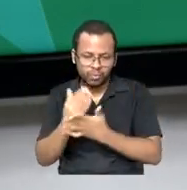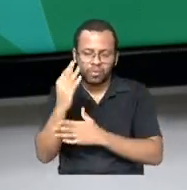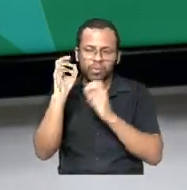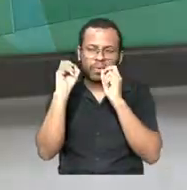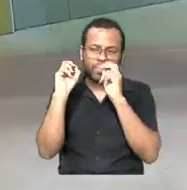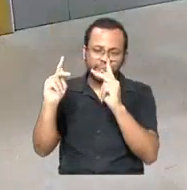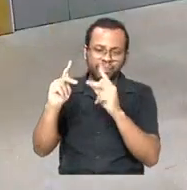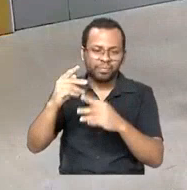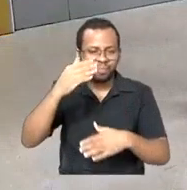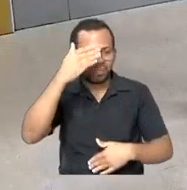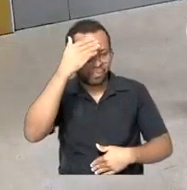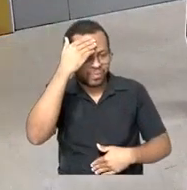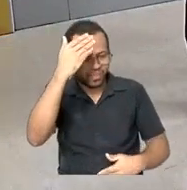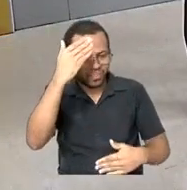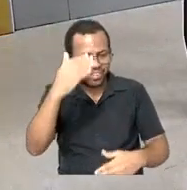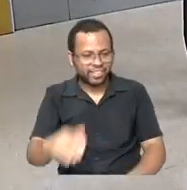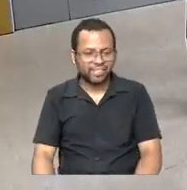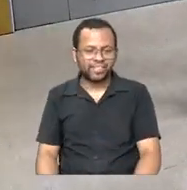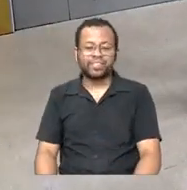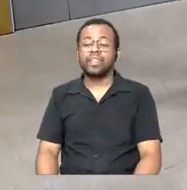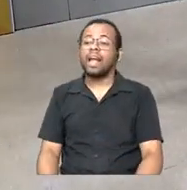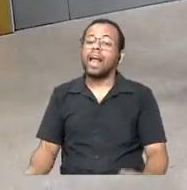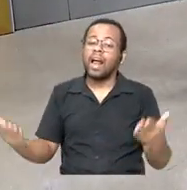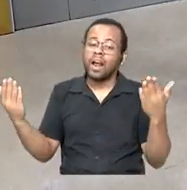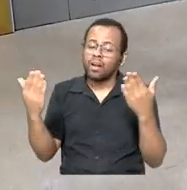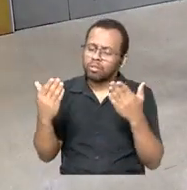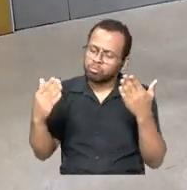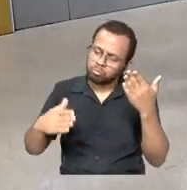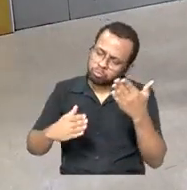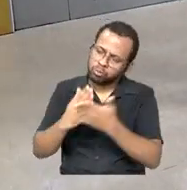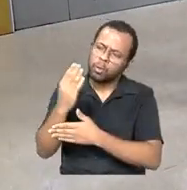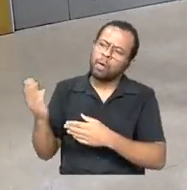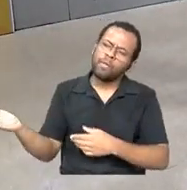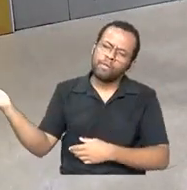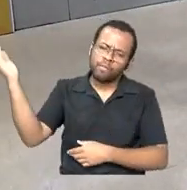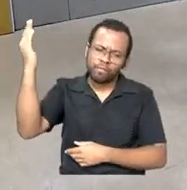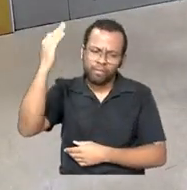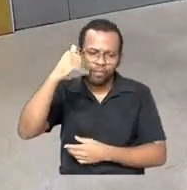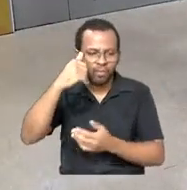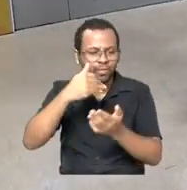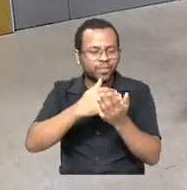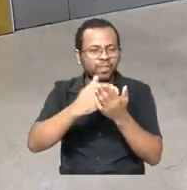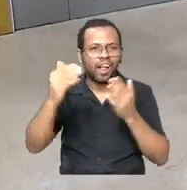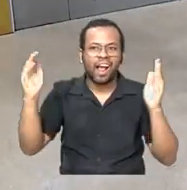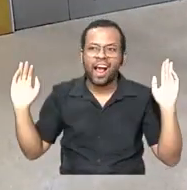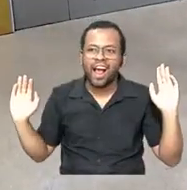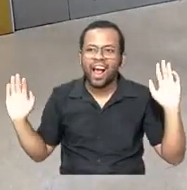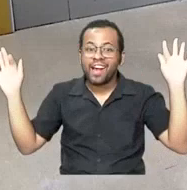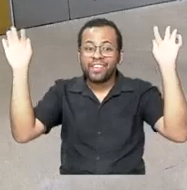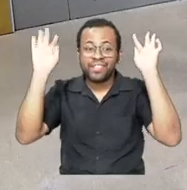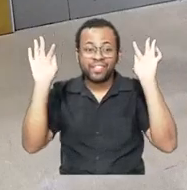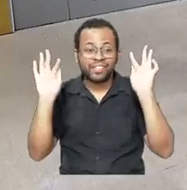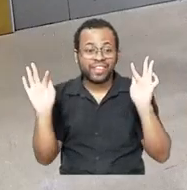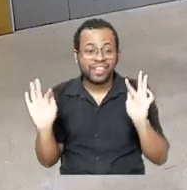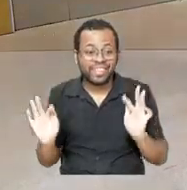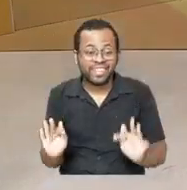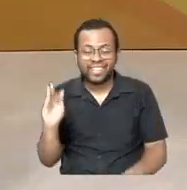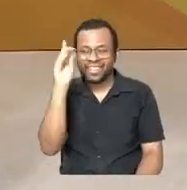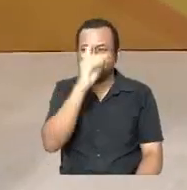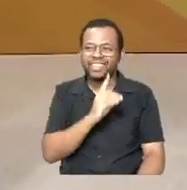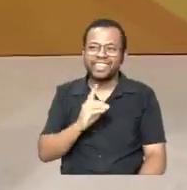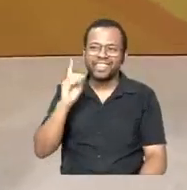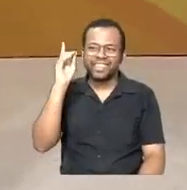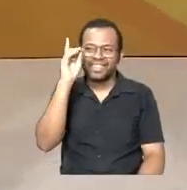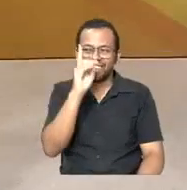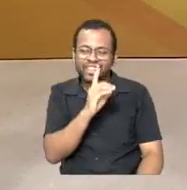muito obrigado Aninha então depois da autorização bora começar com alegria do Domingão é